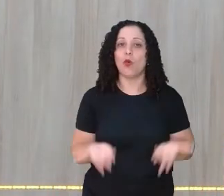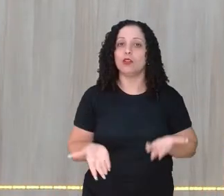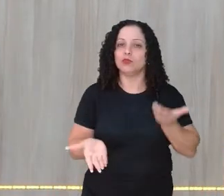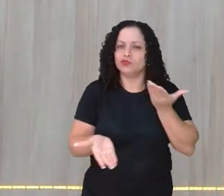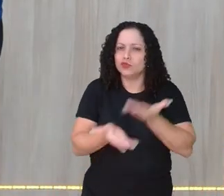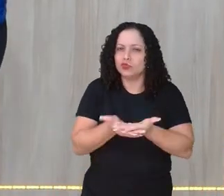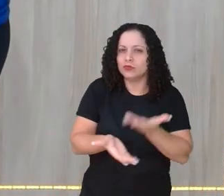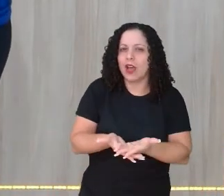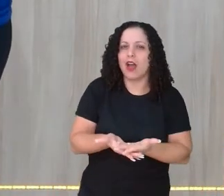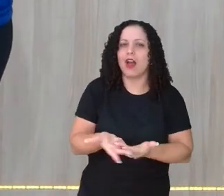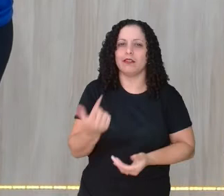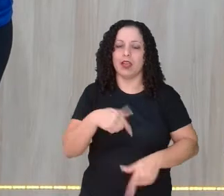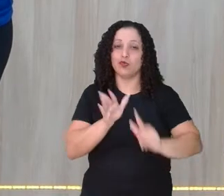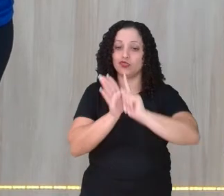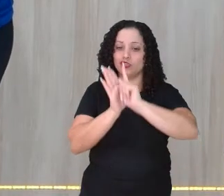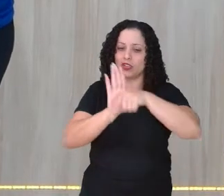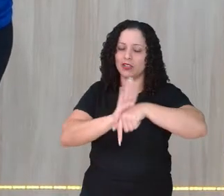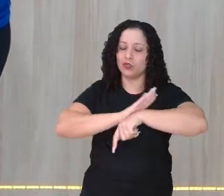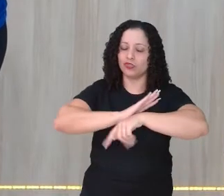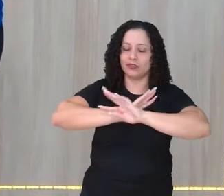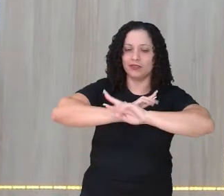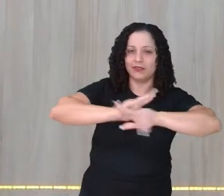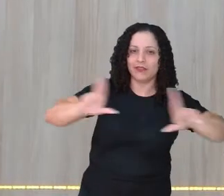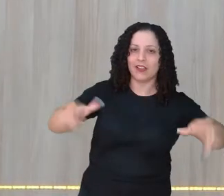textuais, a gente começa a perceber